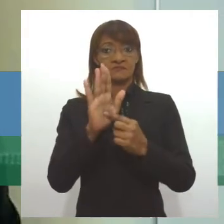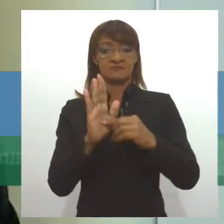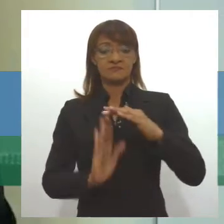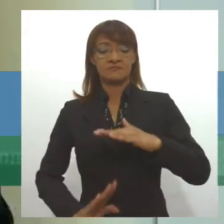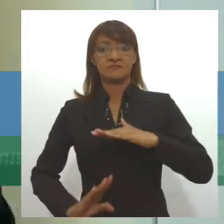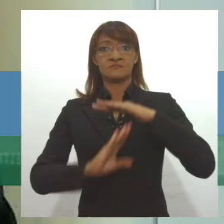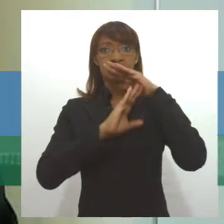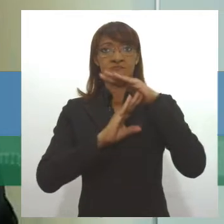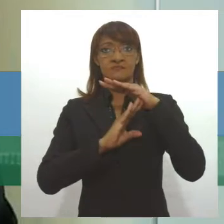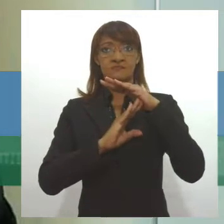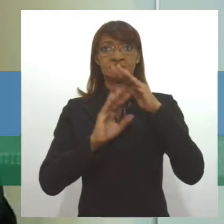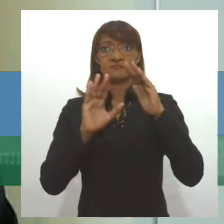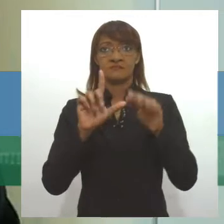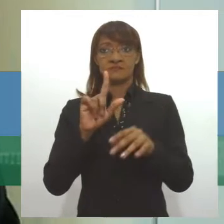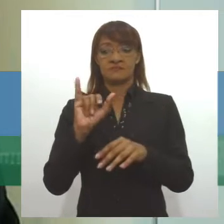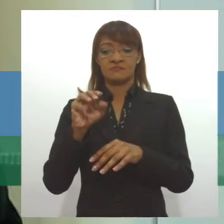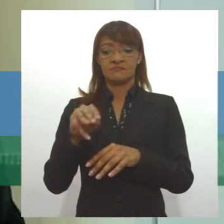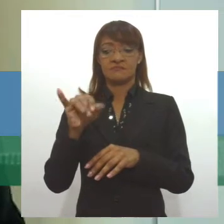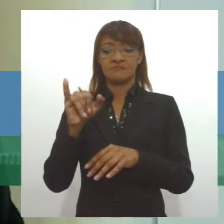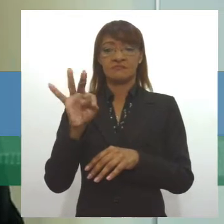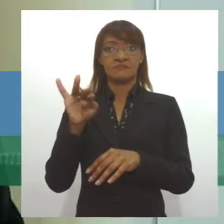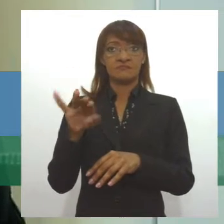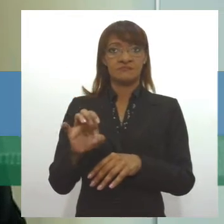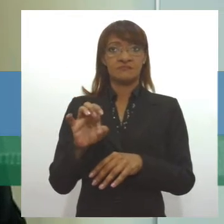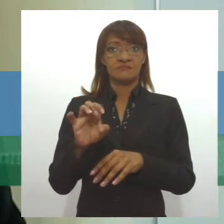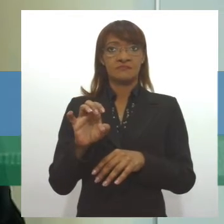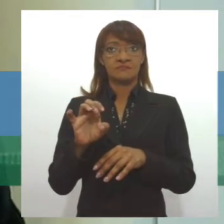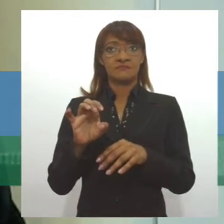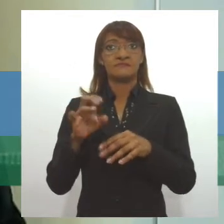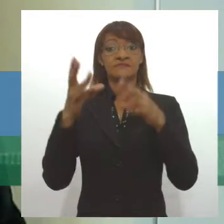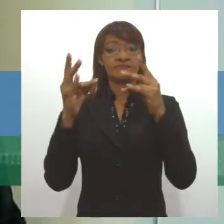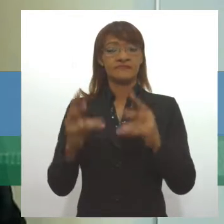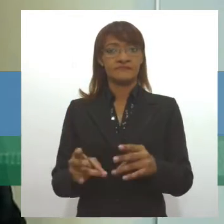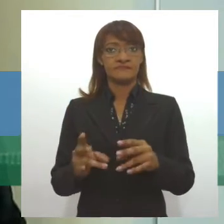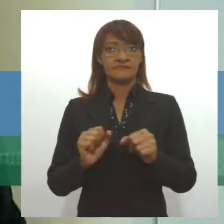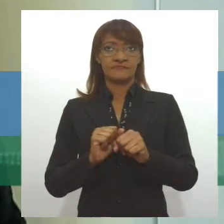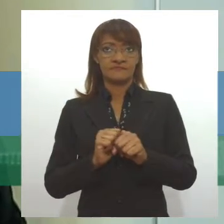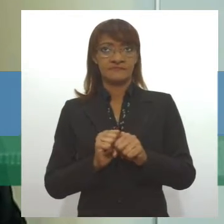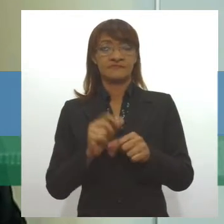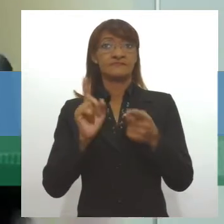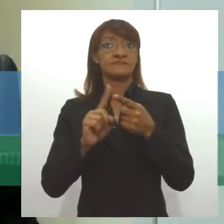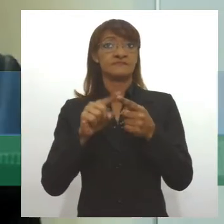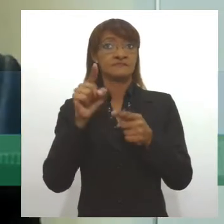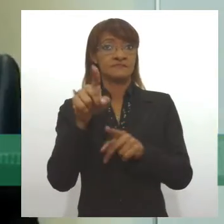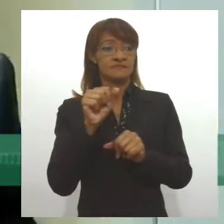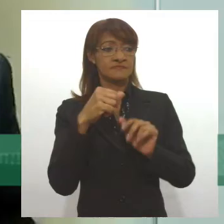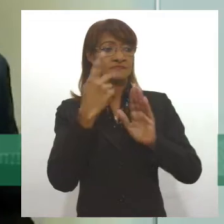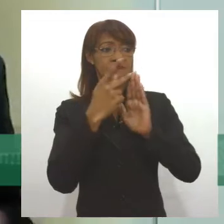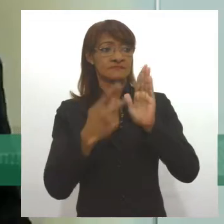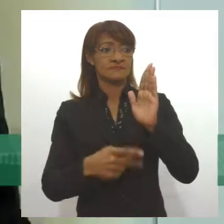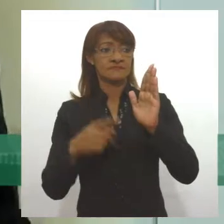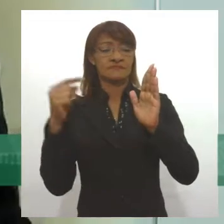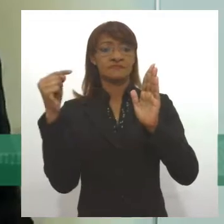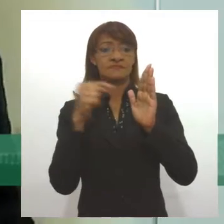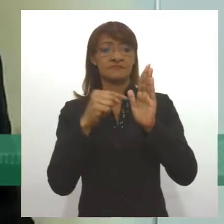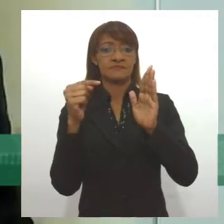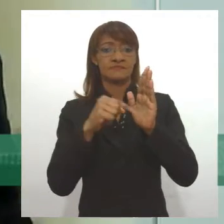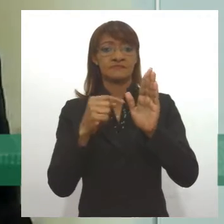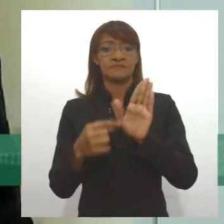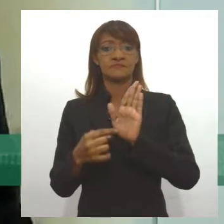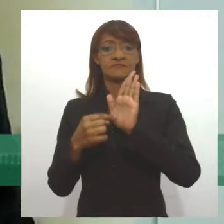identificando quais as parcelas indenizatórias. Outro dado, Clécio, é que esse projeto aquilo que está